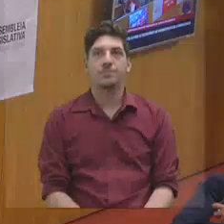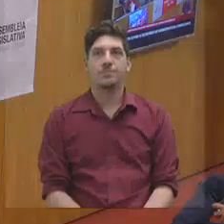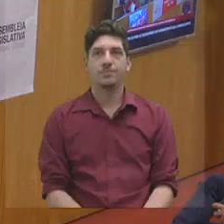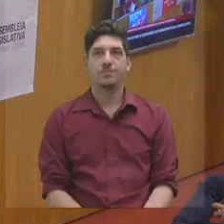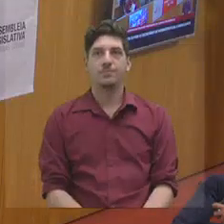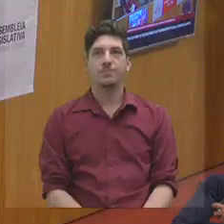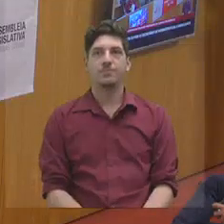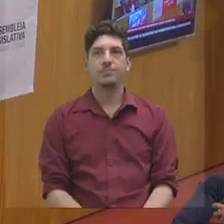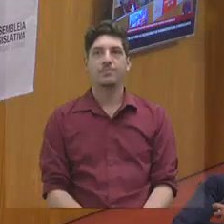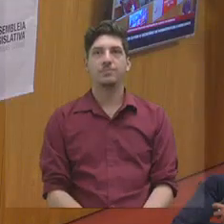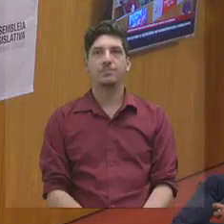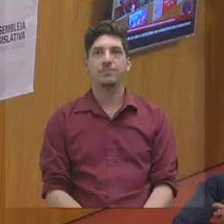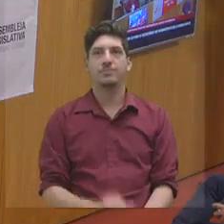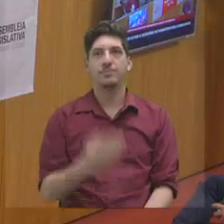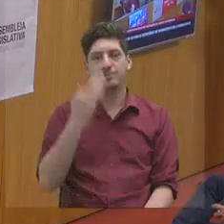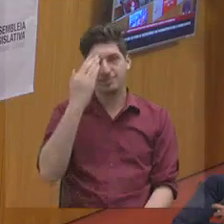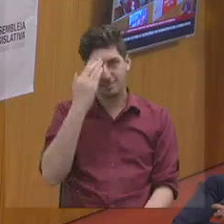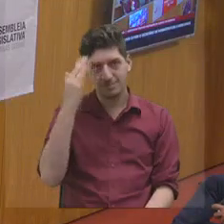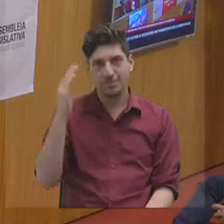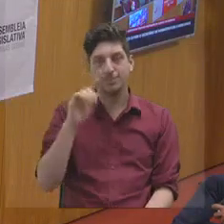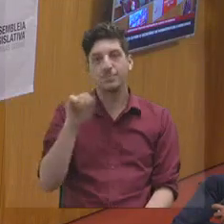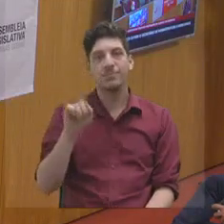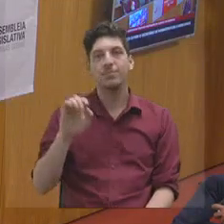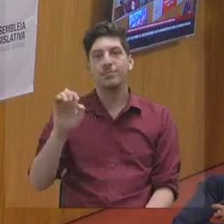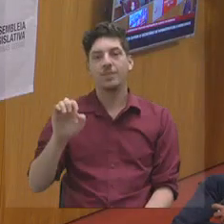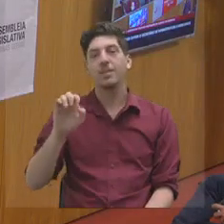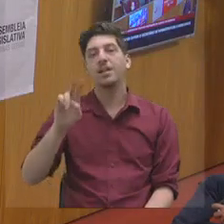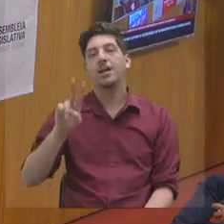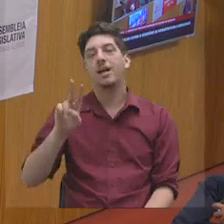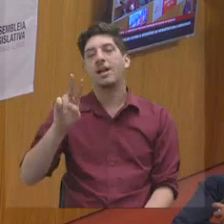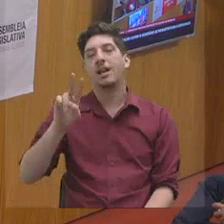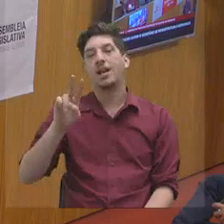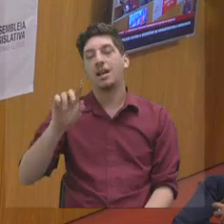ela viola agora Douglas Melo